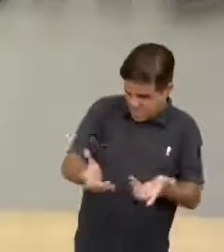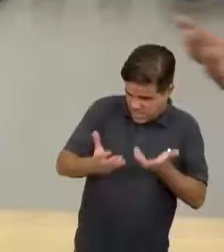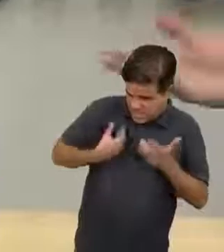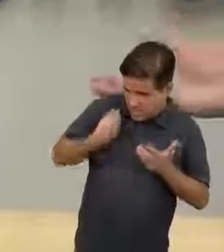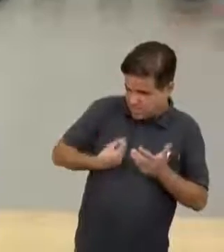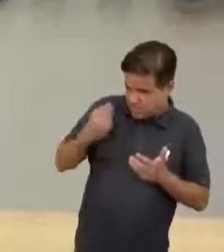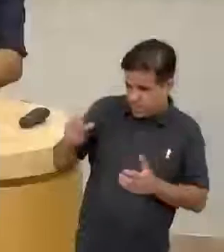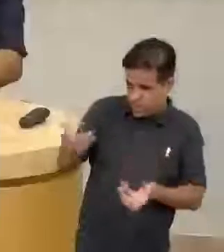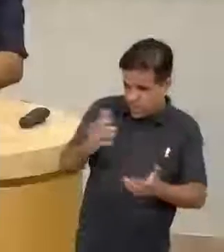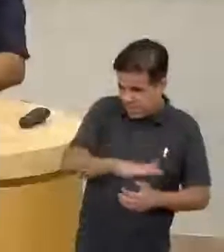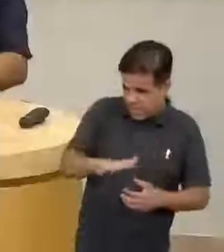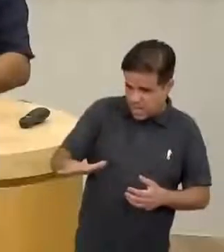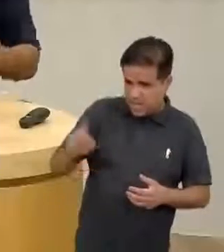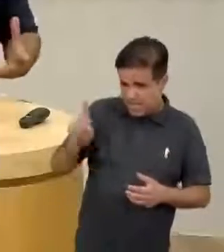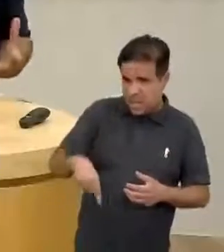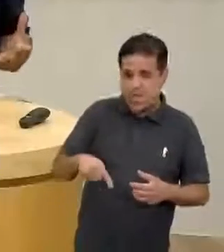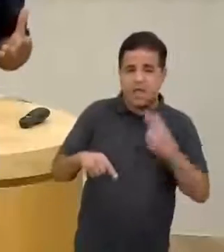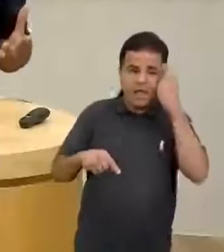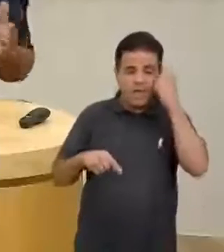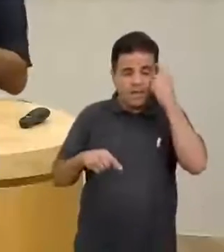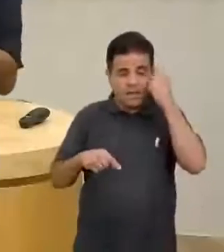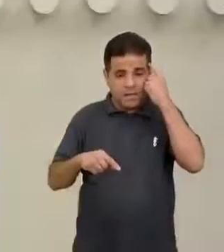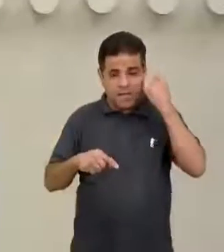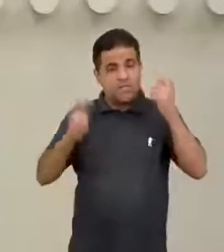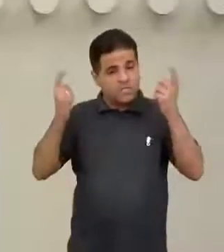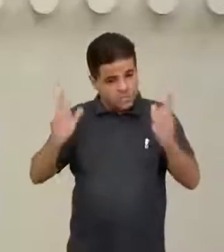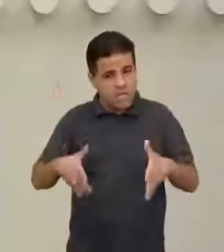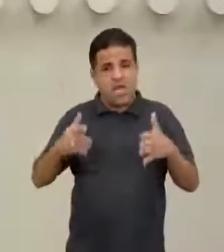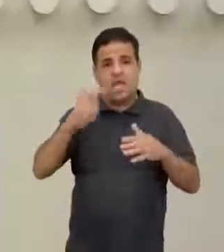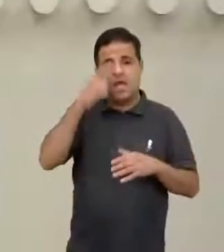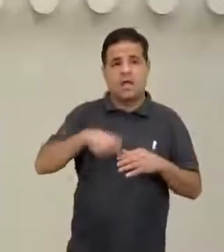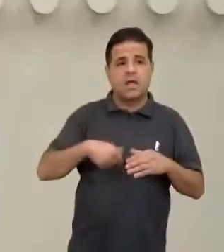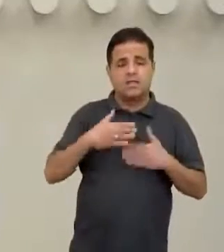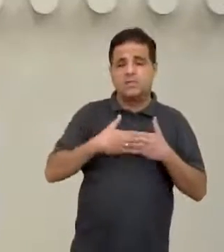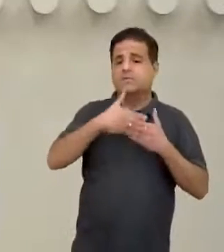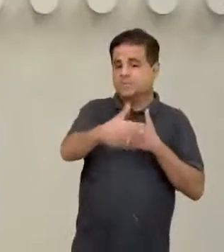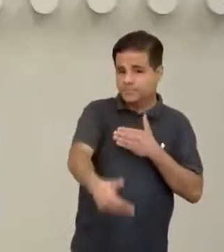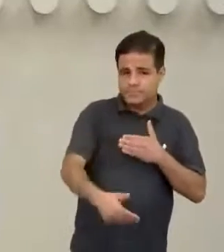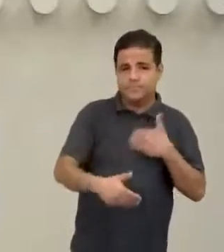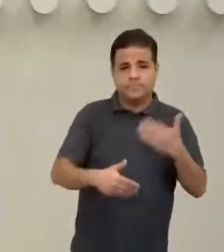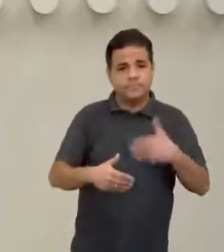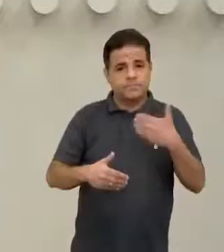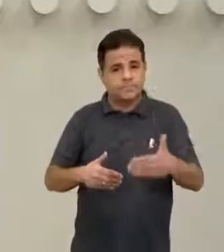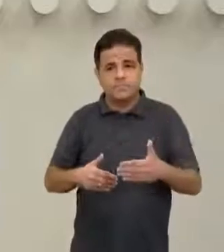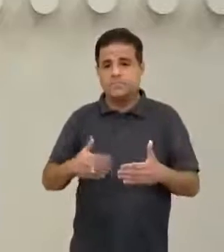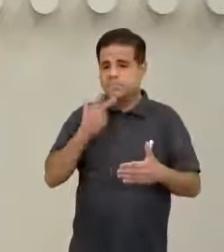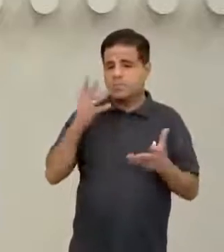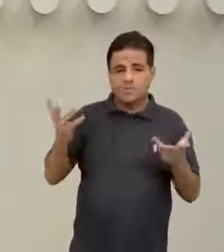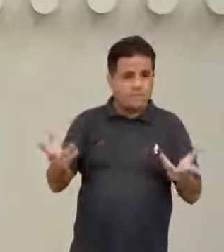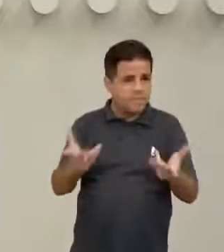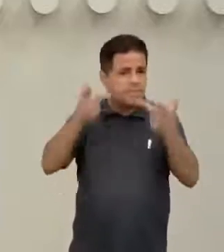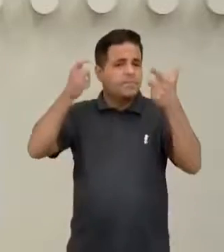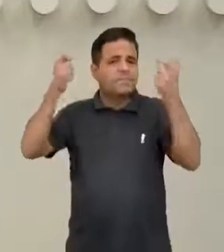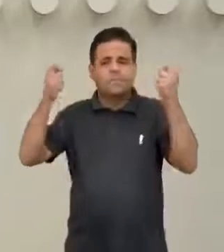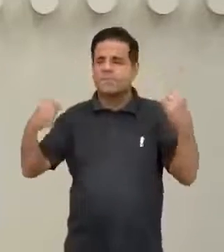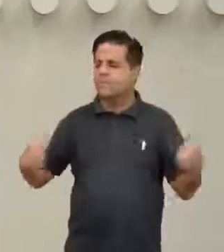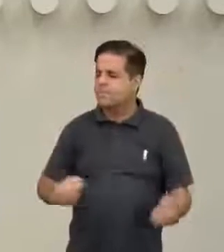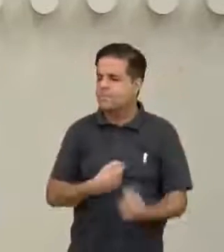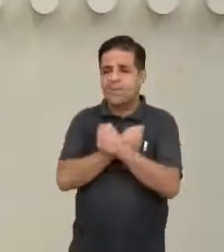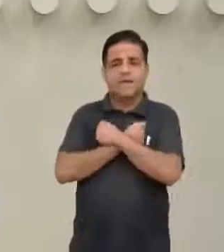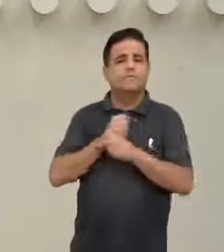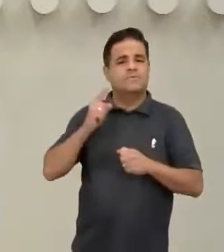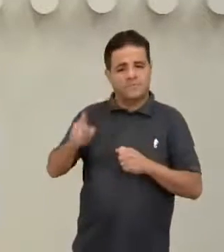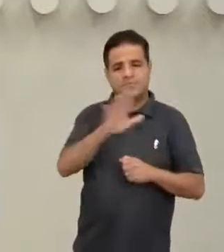vida dela? Exatamente. Ou outro, já que eu assisti a Fadinha, né, a skatista maravilhosa, espetacular. Um abraço para você,